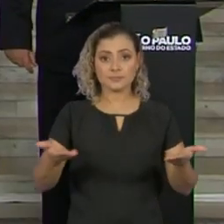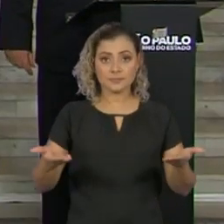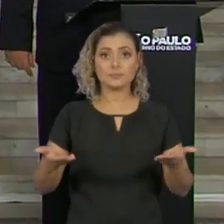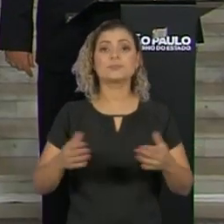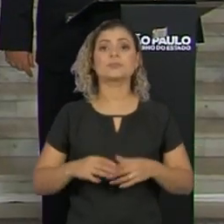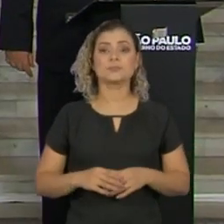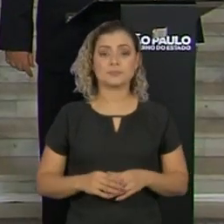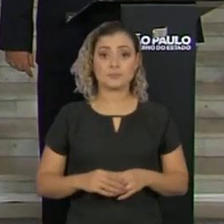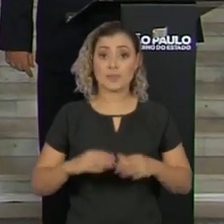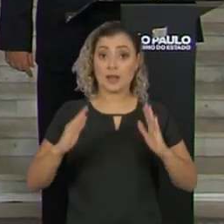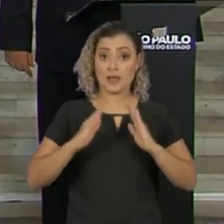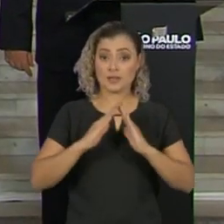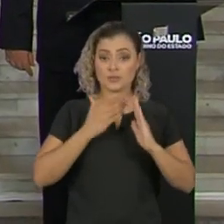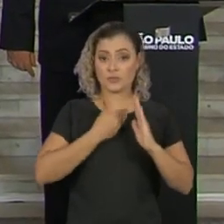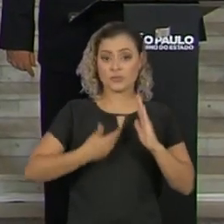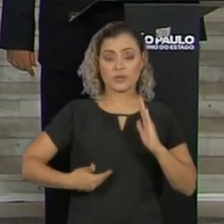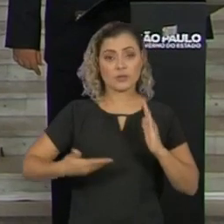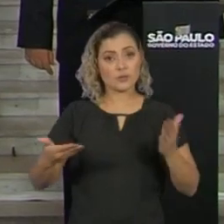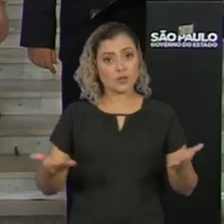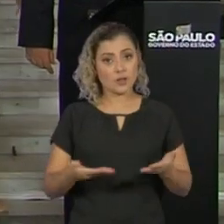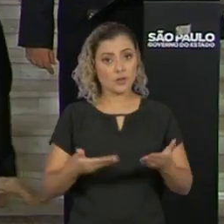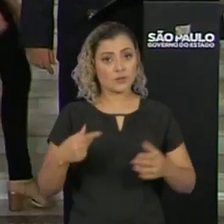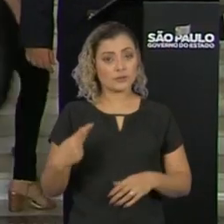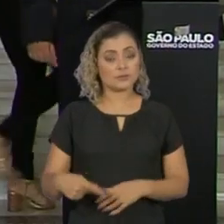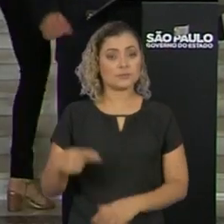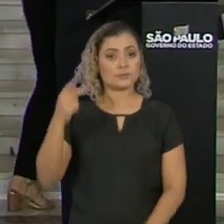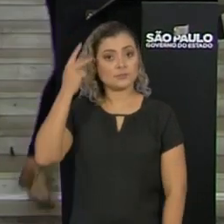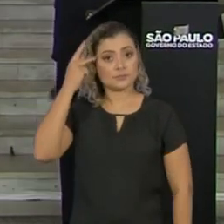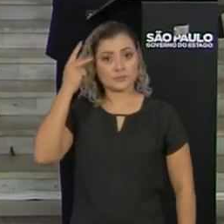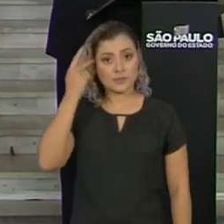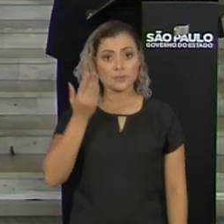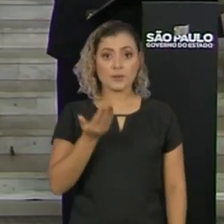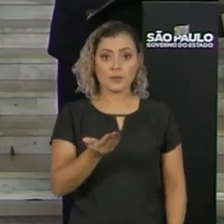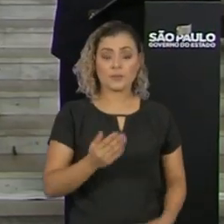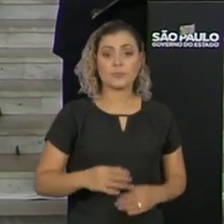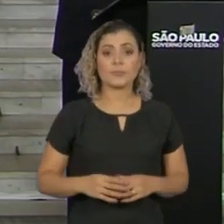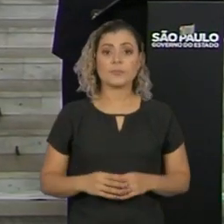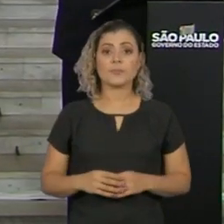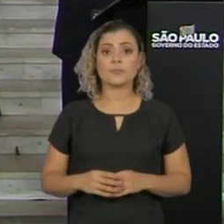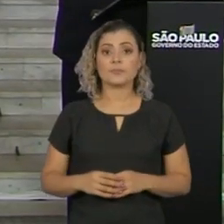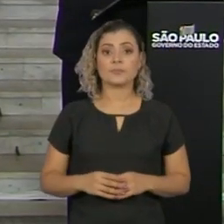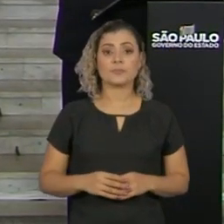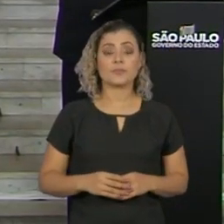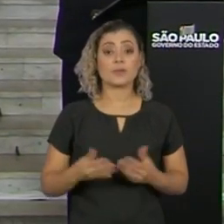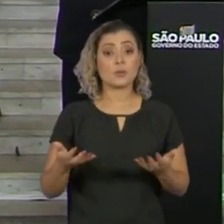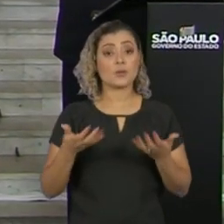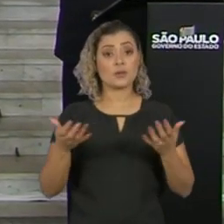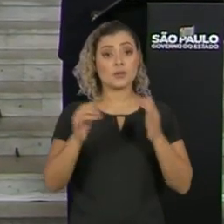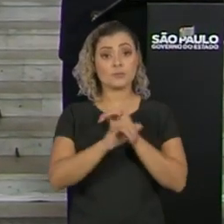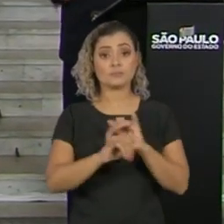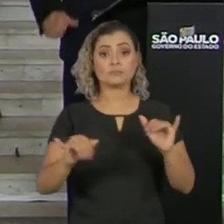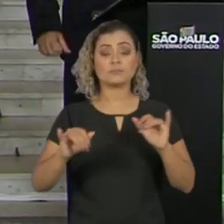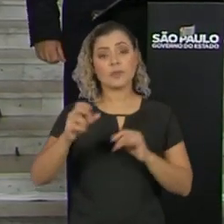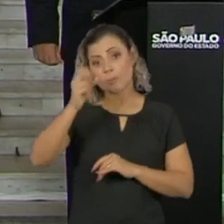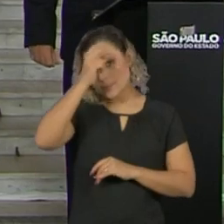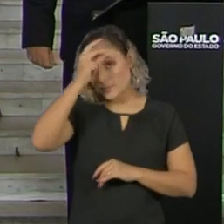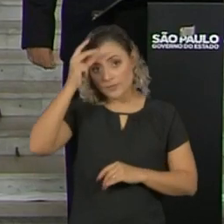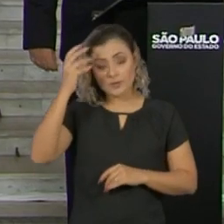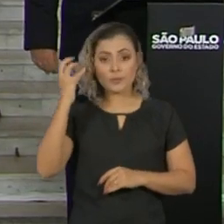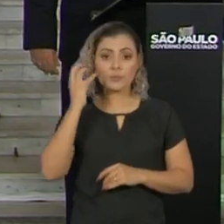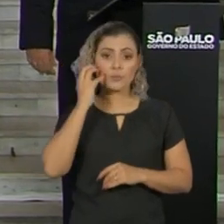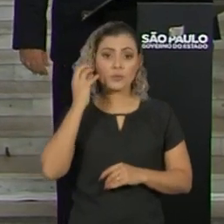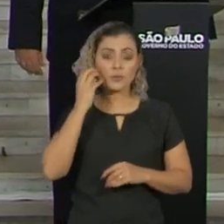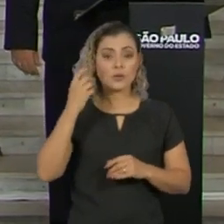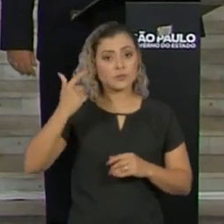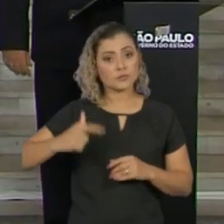Palácio dos Bandeirantes, em São Paulo. Queria registrar a presença do prefeito Bruno Covas, mais uma